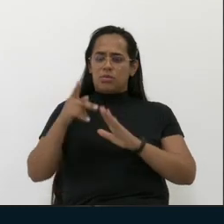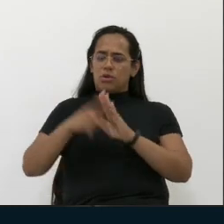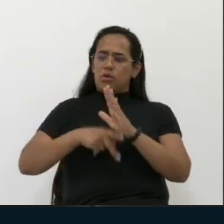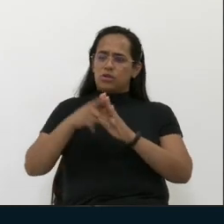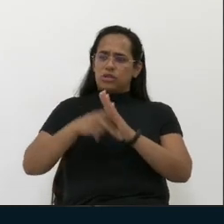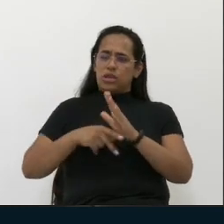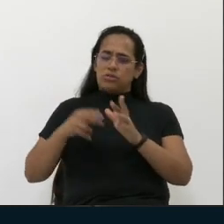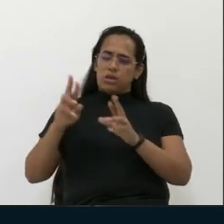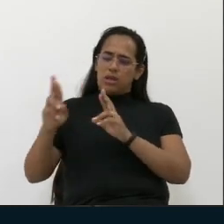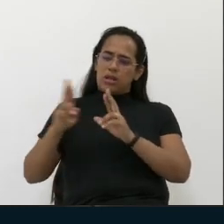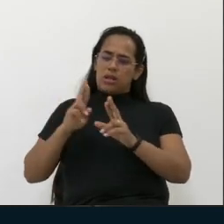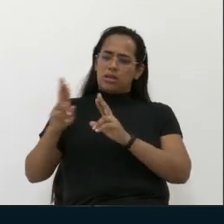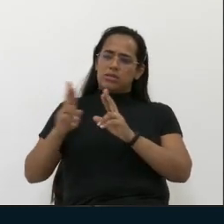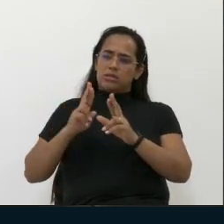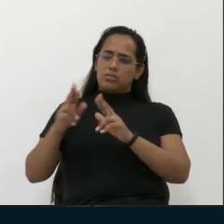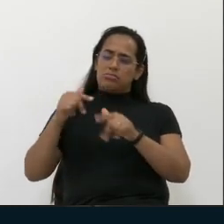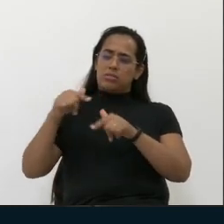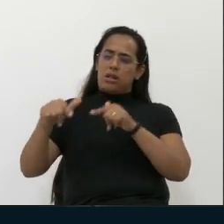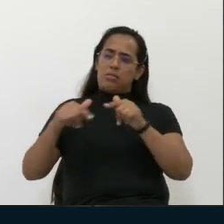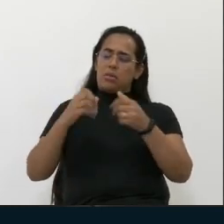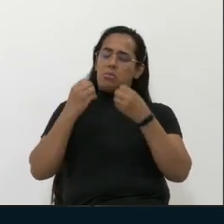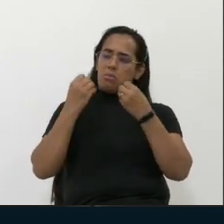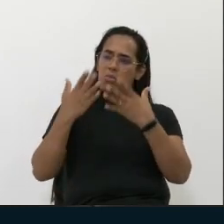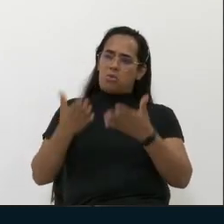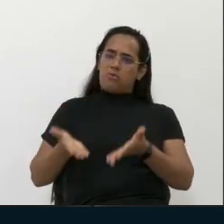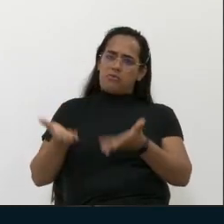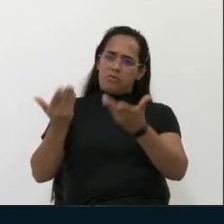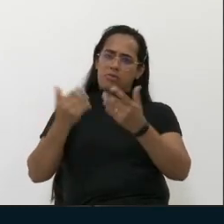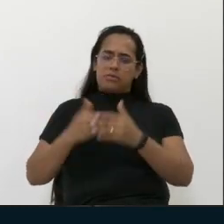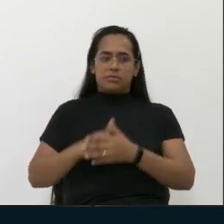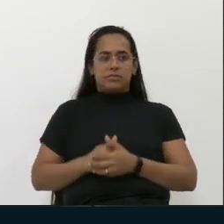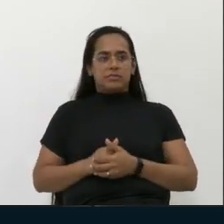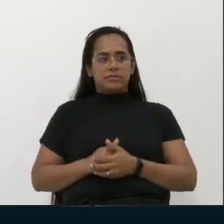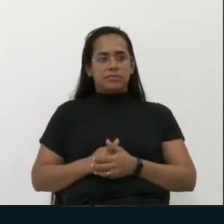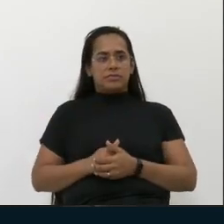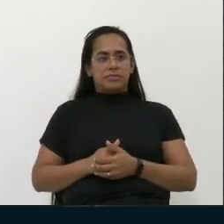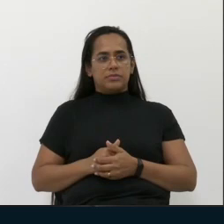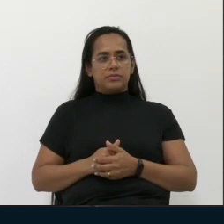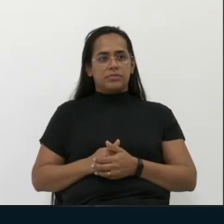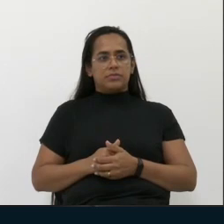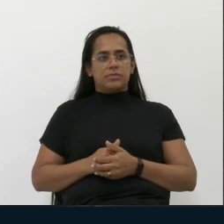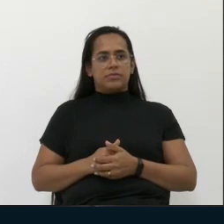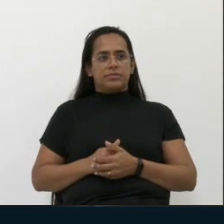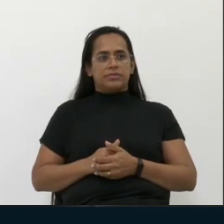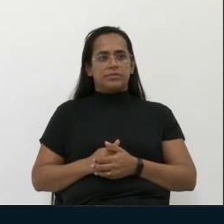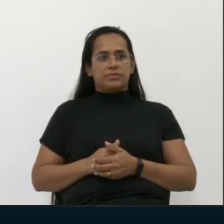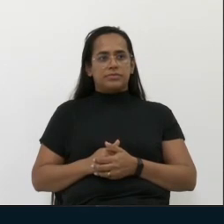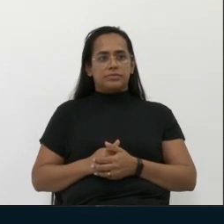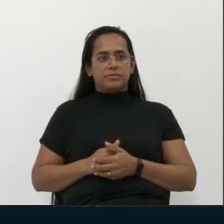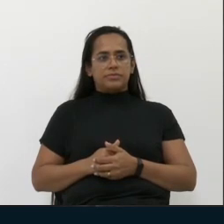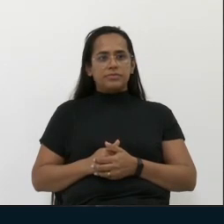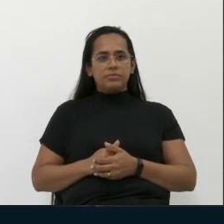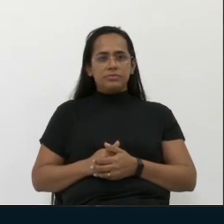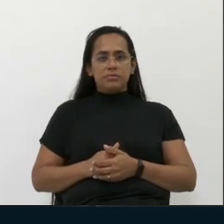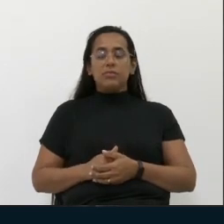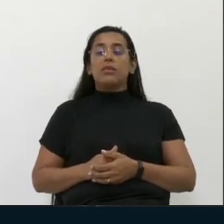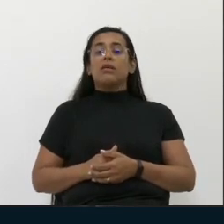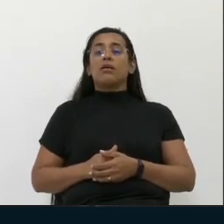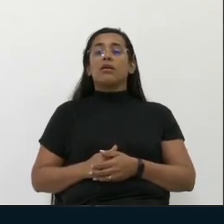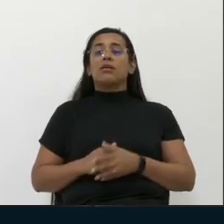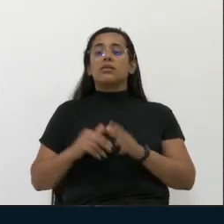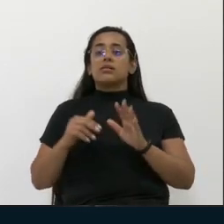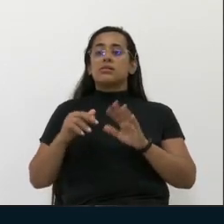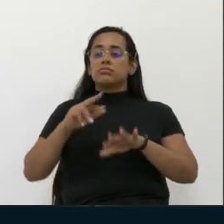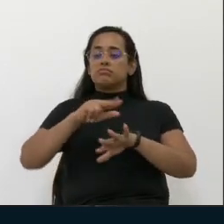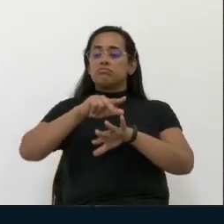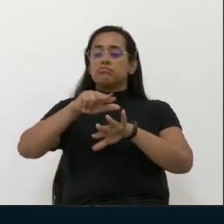uma relação de trabalho na sua comunidade. Qual a demanda que tem no seu bairro? Qual a